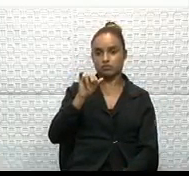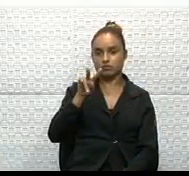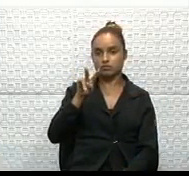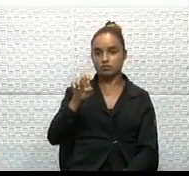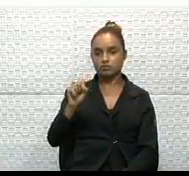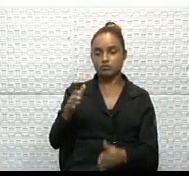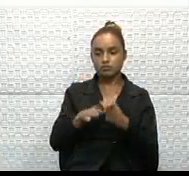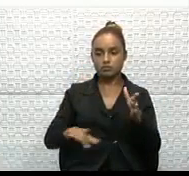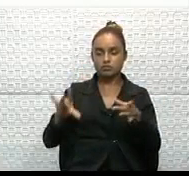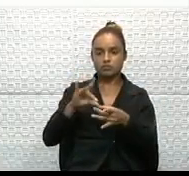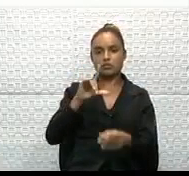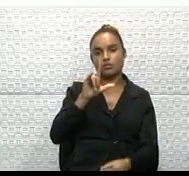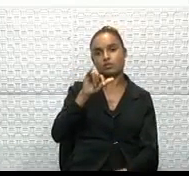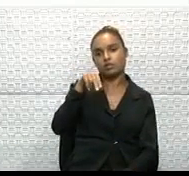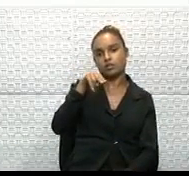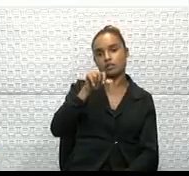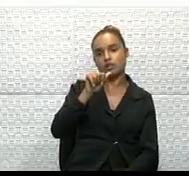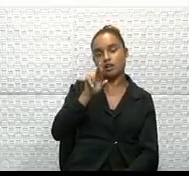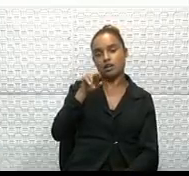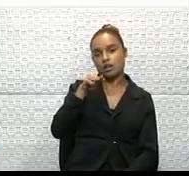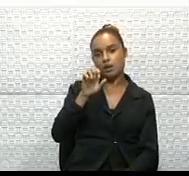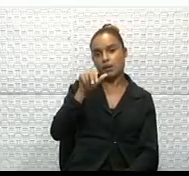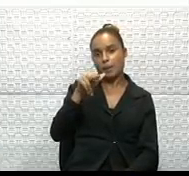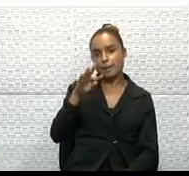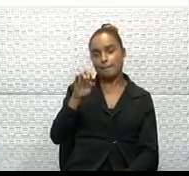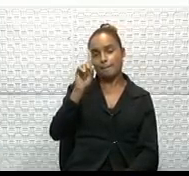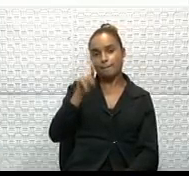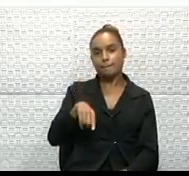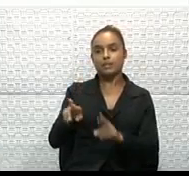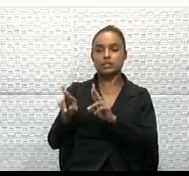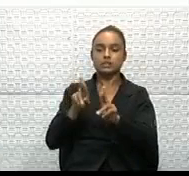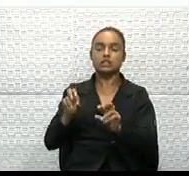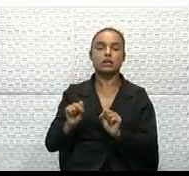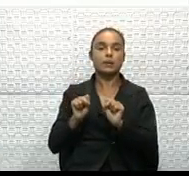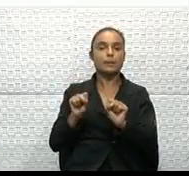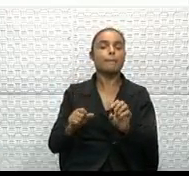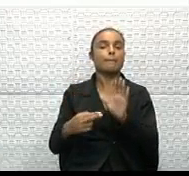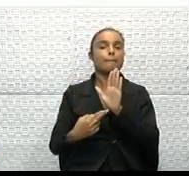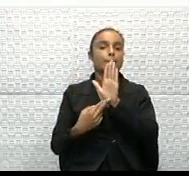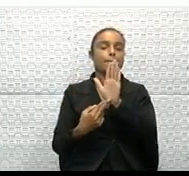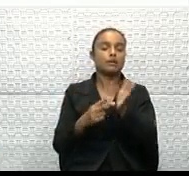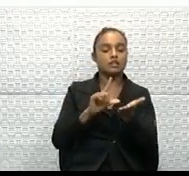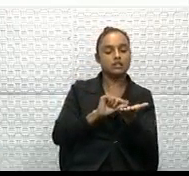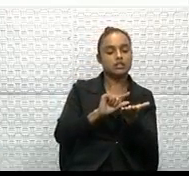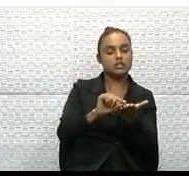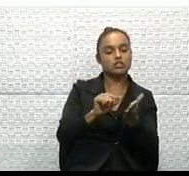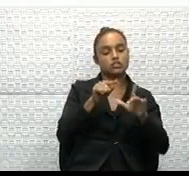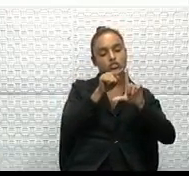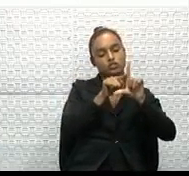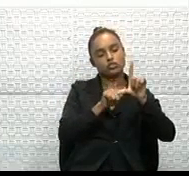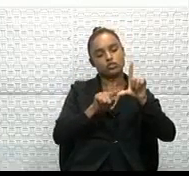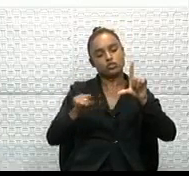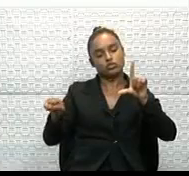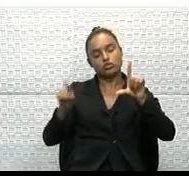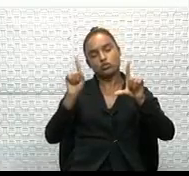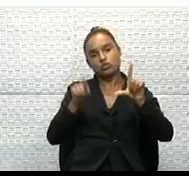agora linearmente, quando a relação entre elas pode ser representada graficamente por meio de